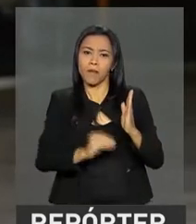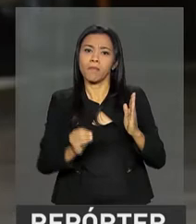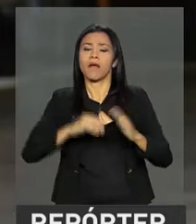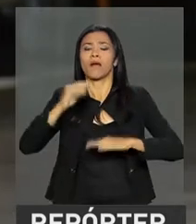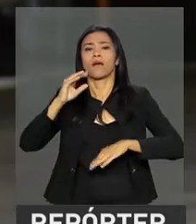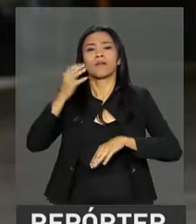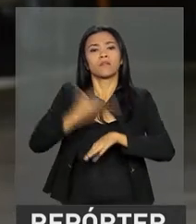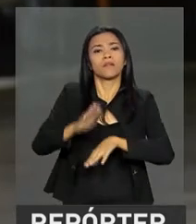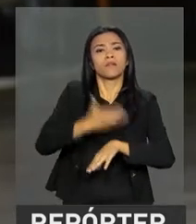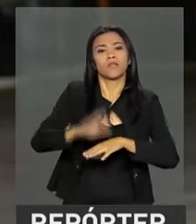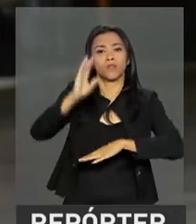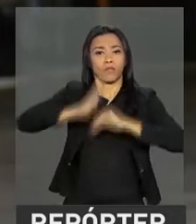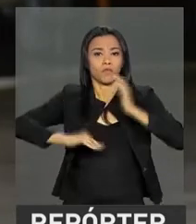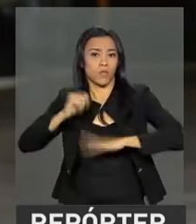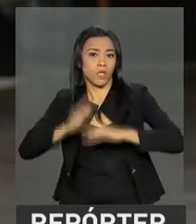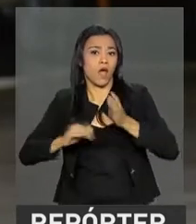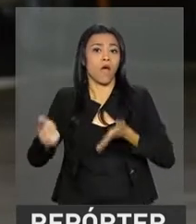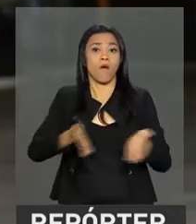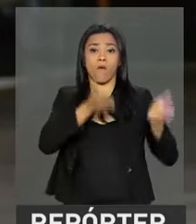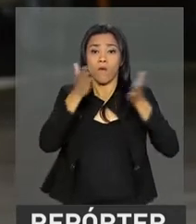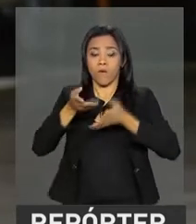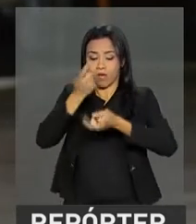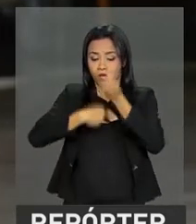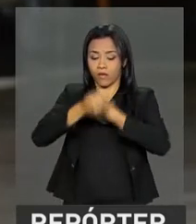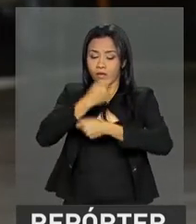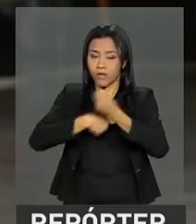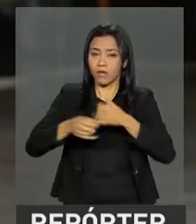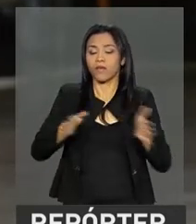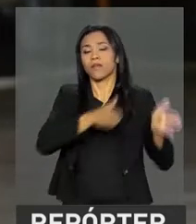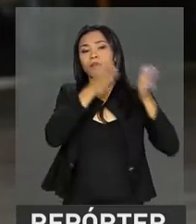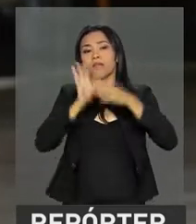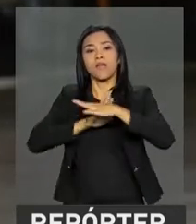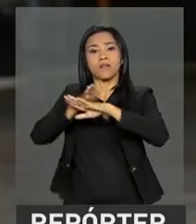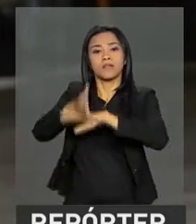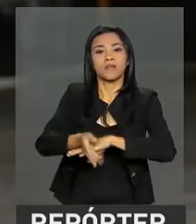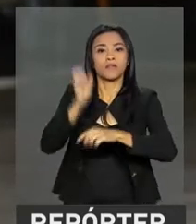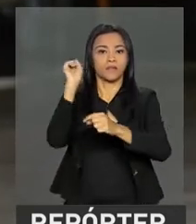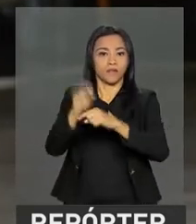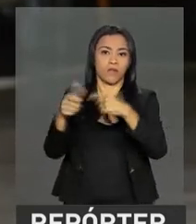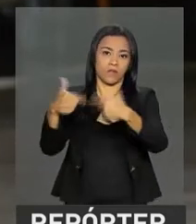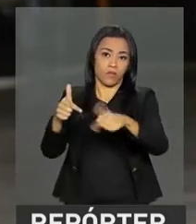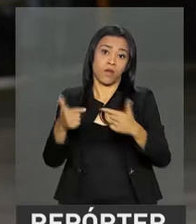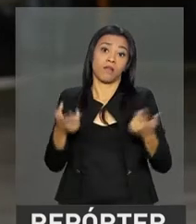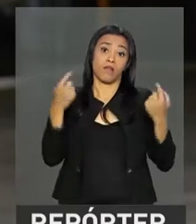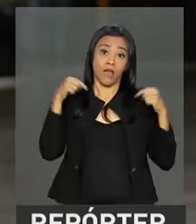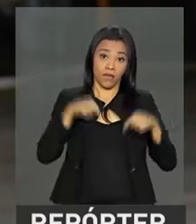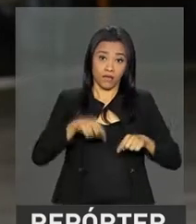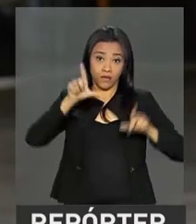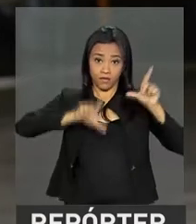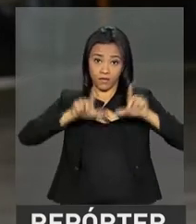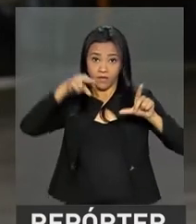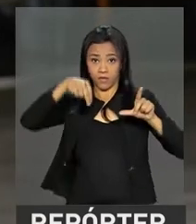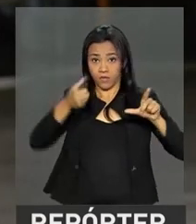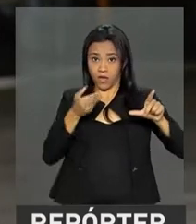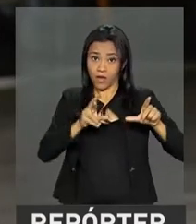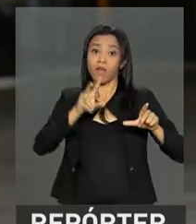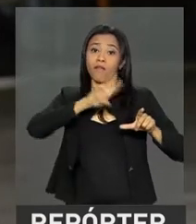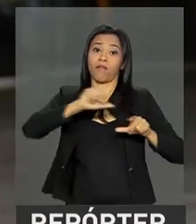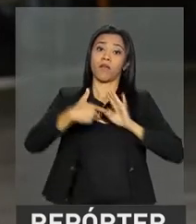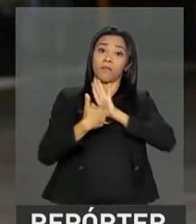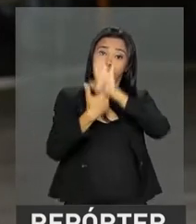ao empreendedorismo e acesso ao mercado de trabalho a tv nbr transmitirá ao vivo a cerimônia